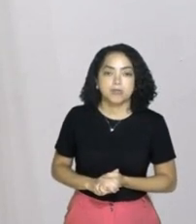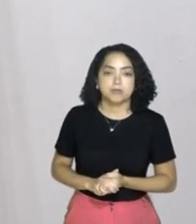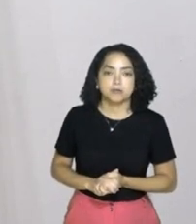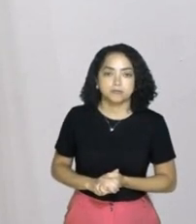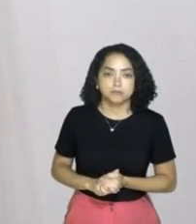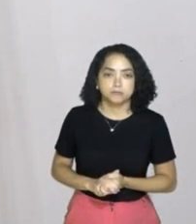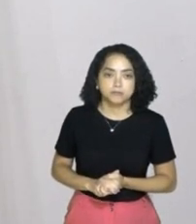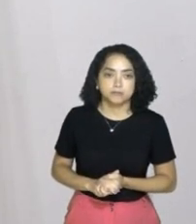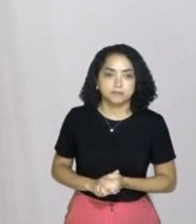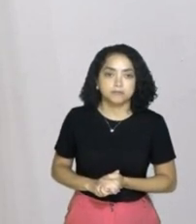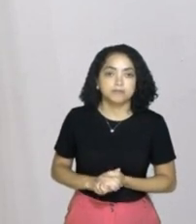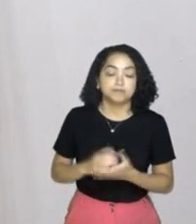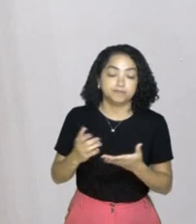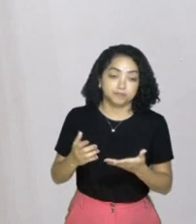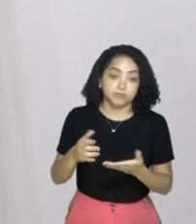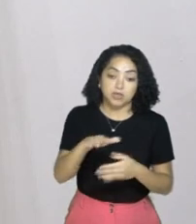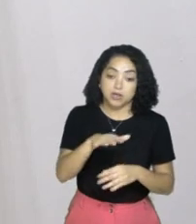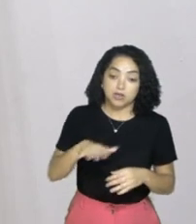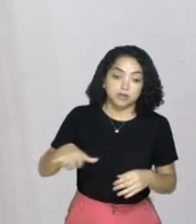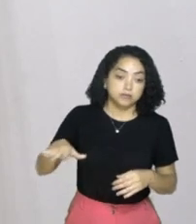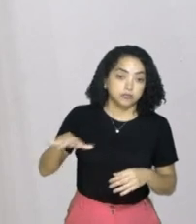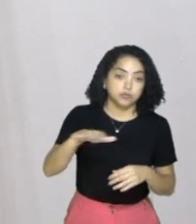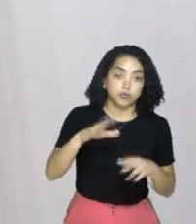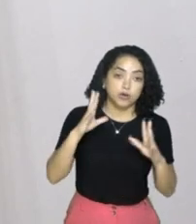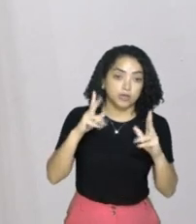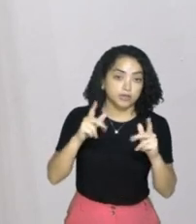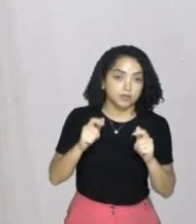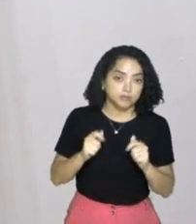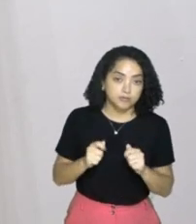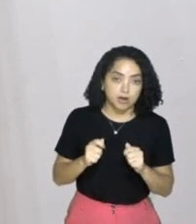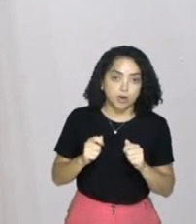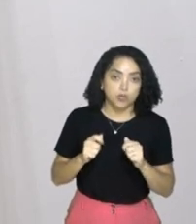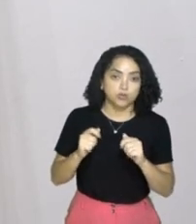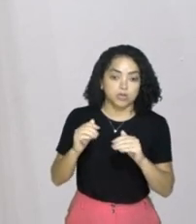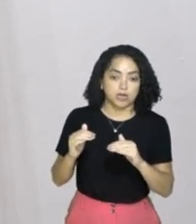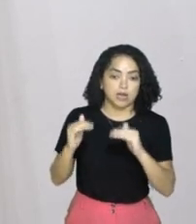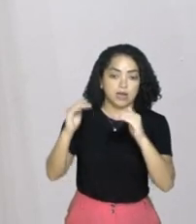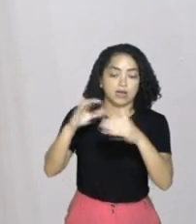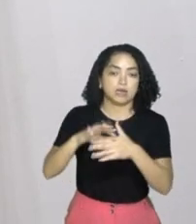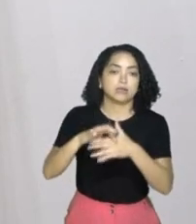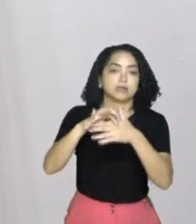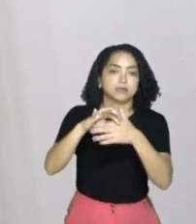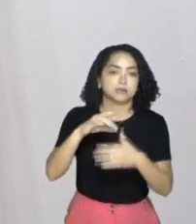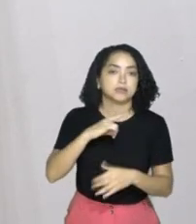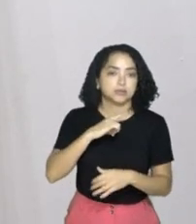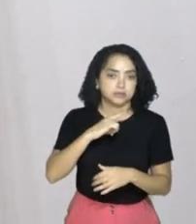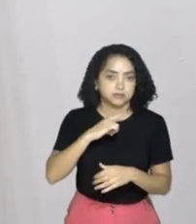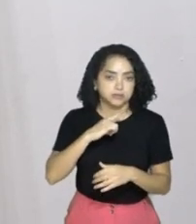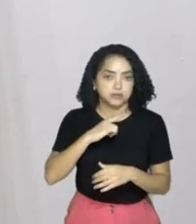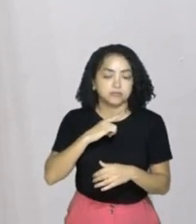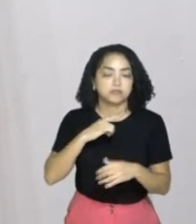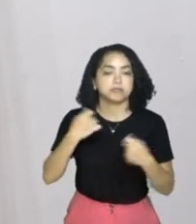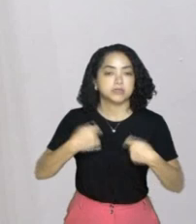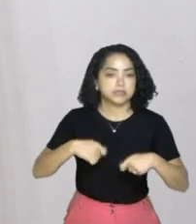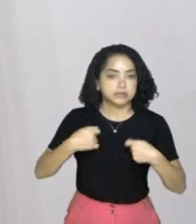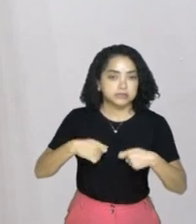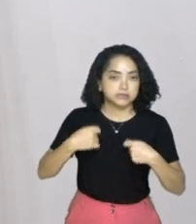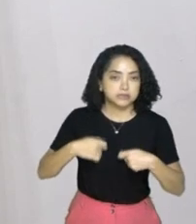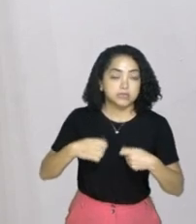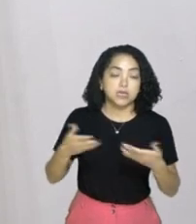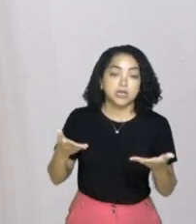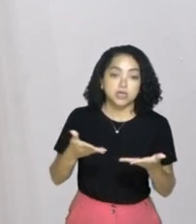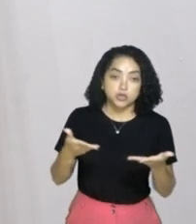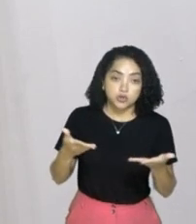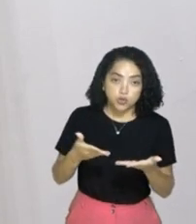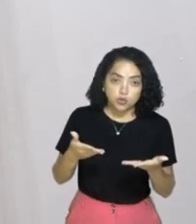mesmo no mundo animal nobres colegas sem a liderança Clara todos ficam perdidos E hoje nós somos